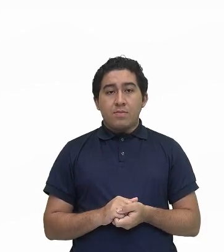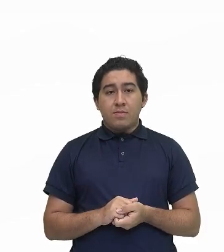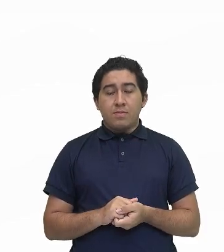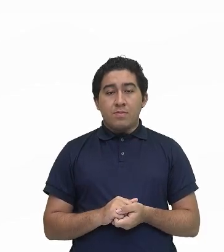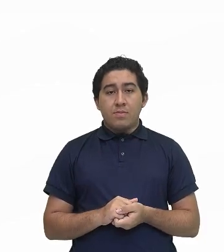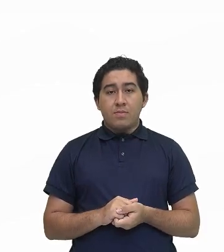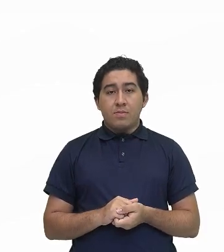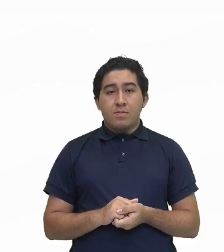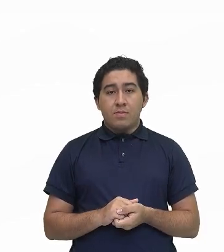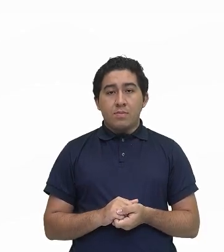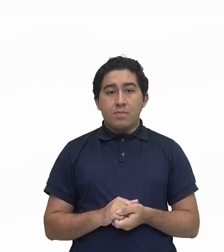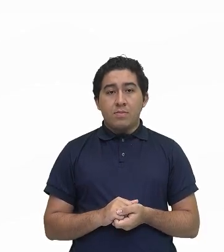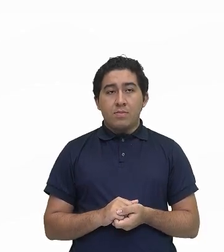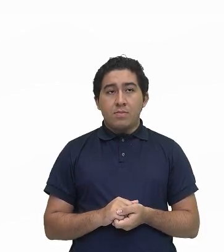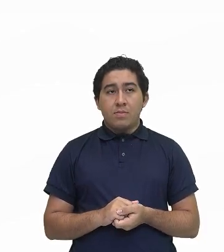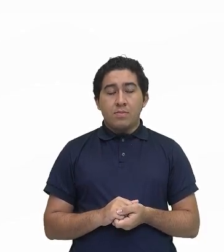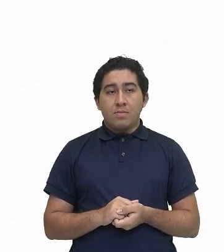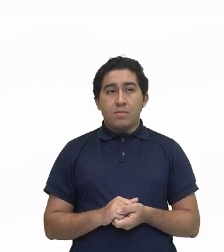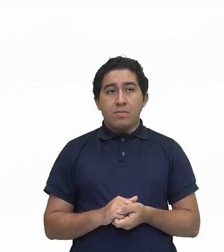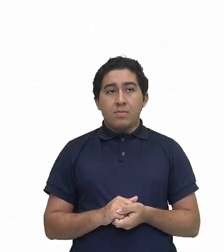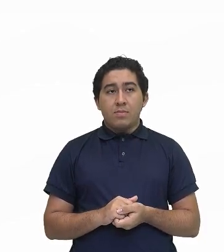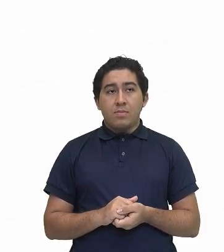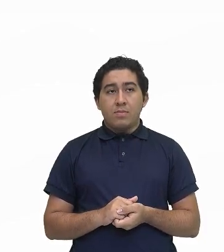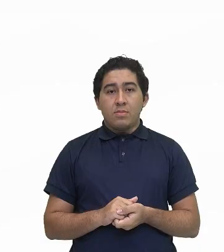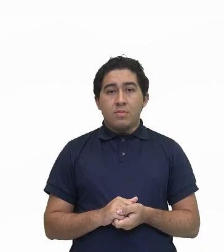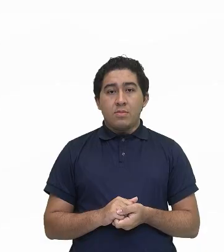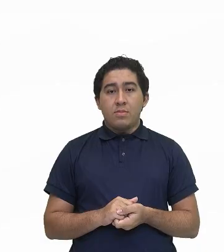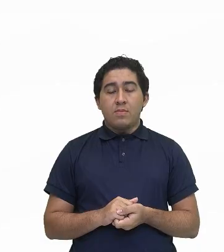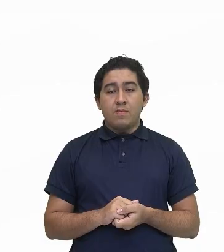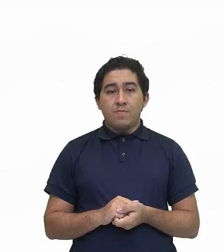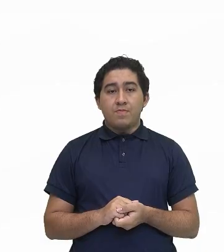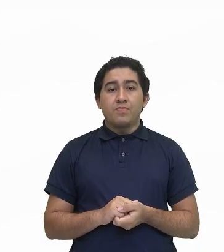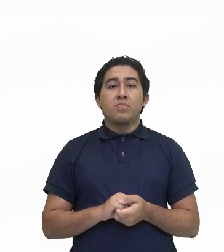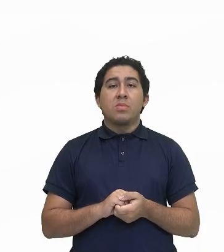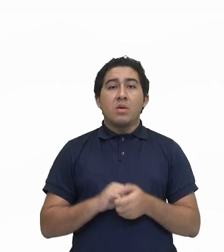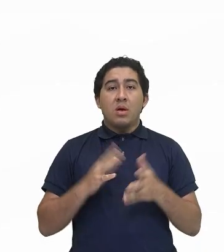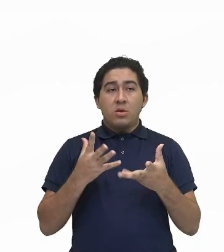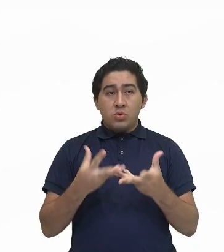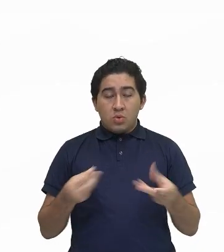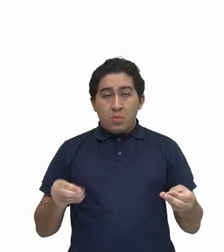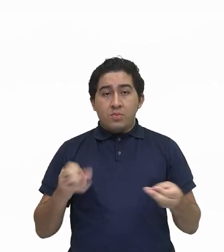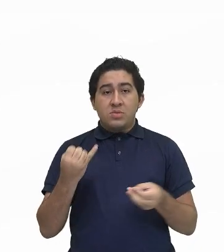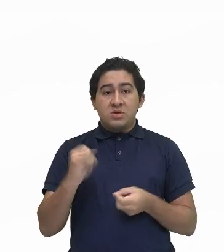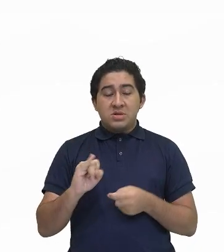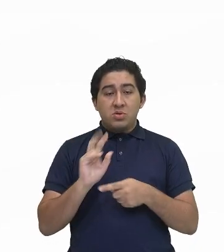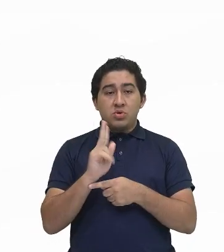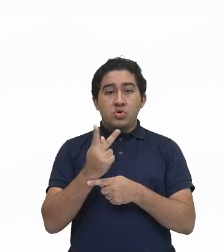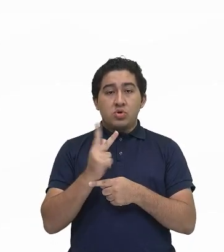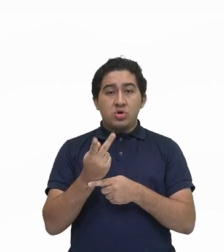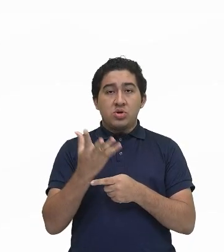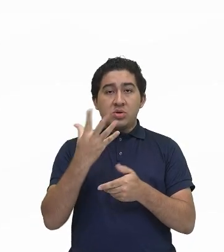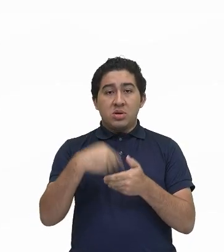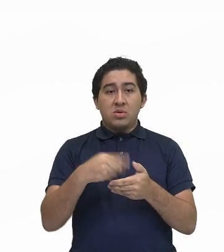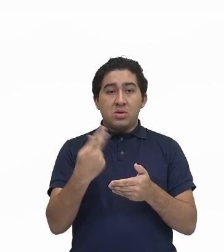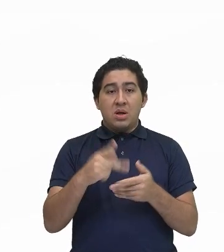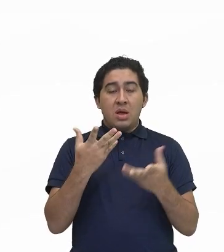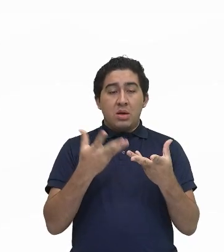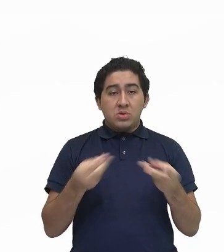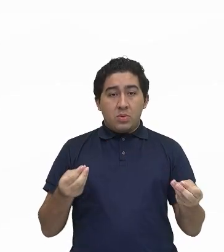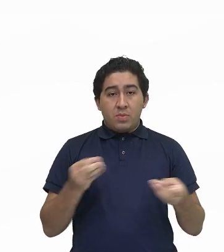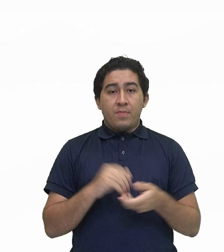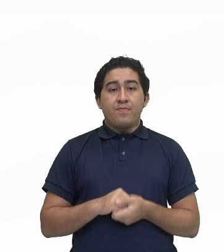o estoque de hidrogênio em seu interior acaba. Existem